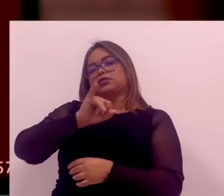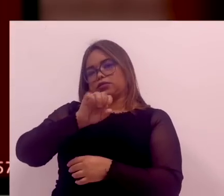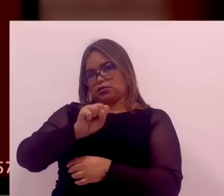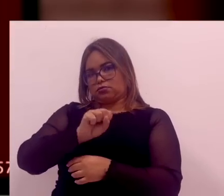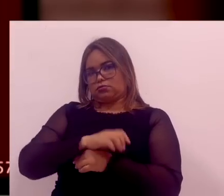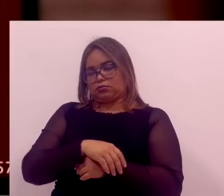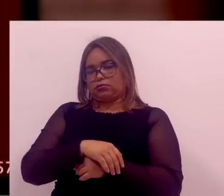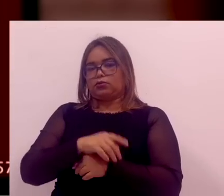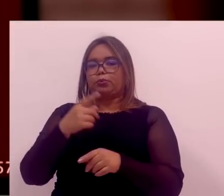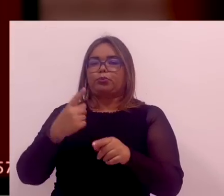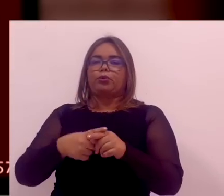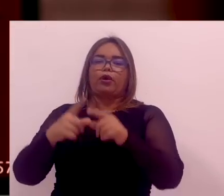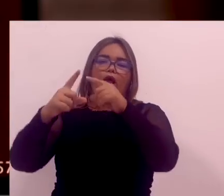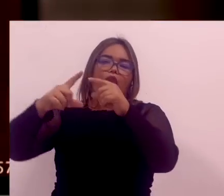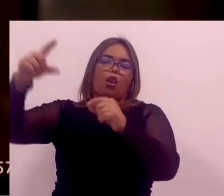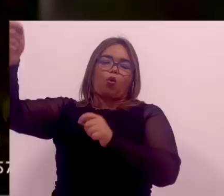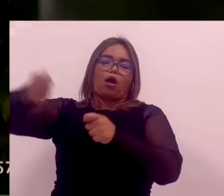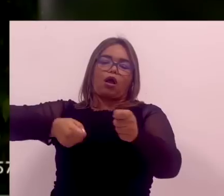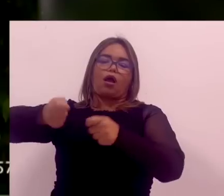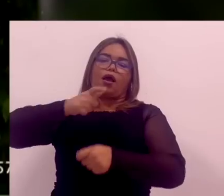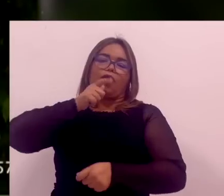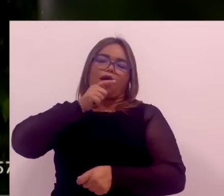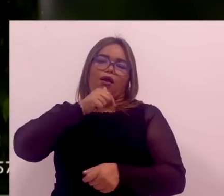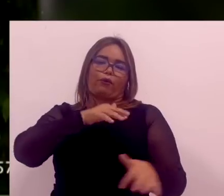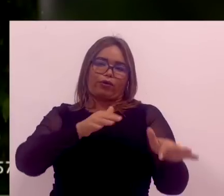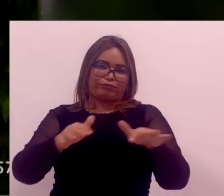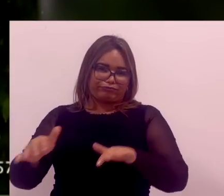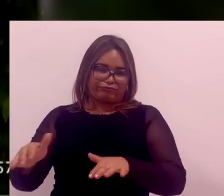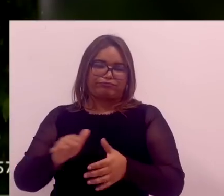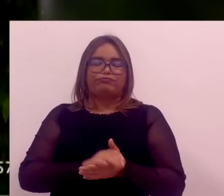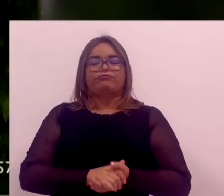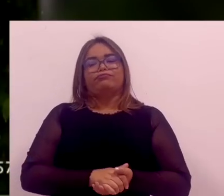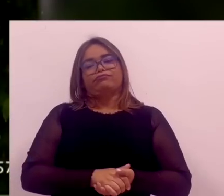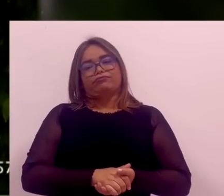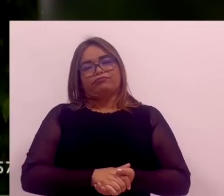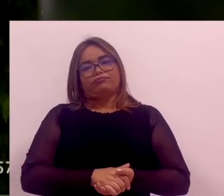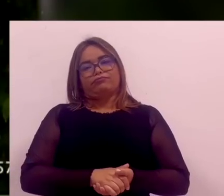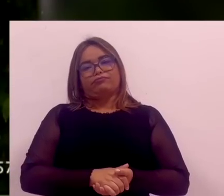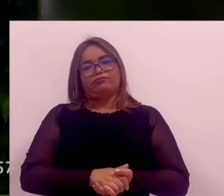água. Os druidas consideram o sol como o